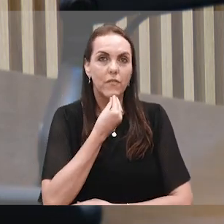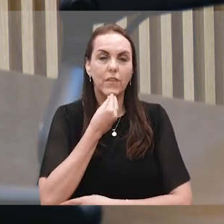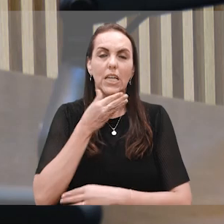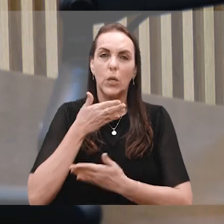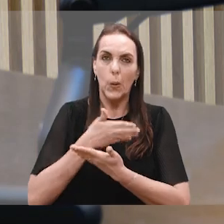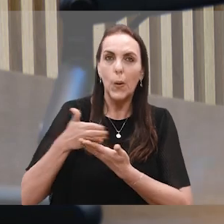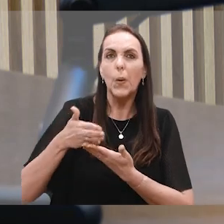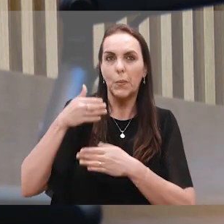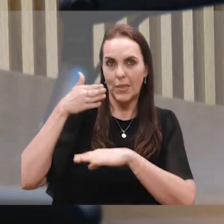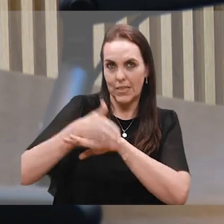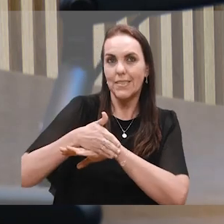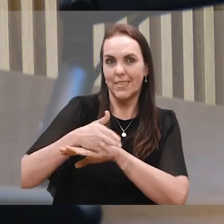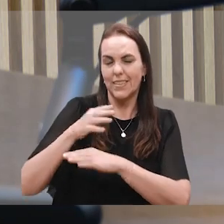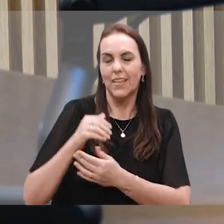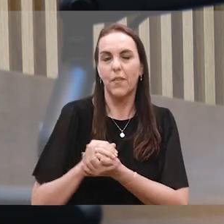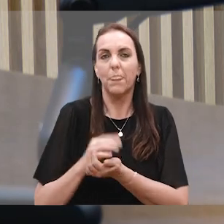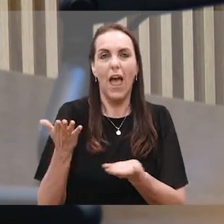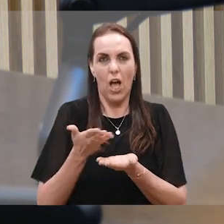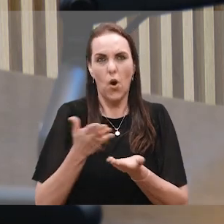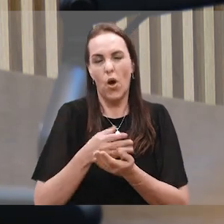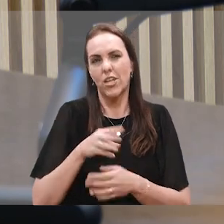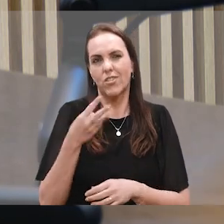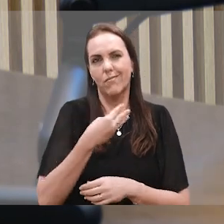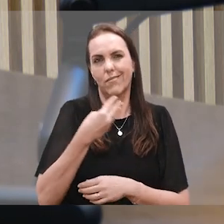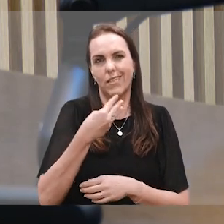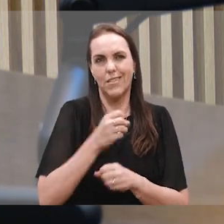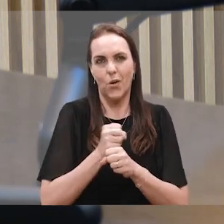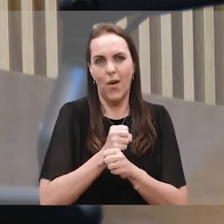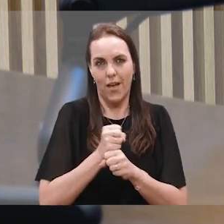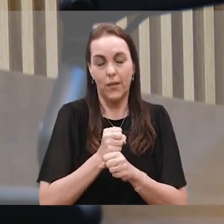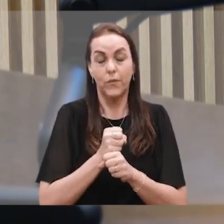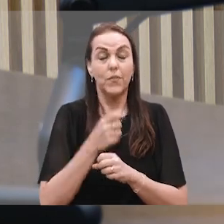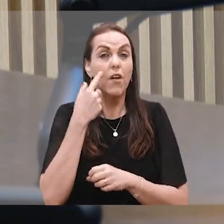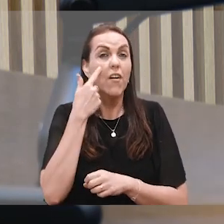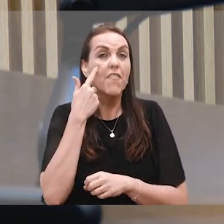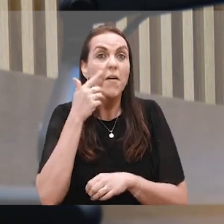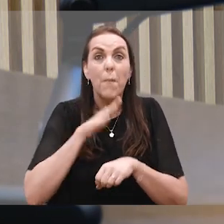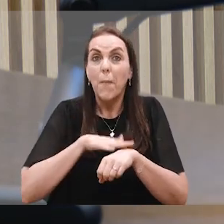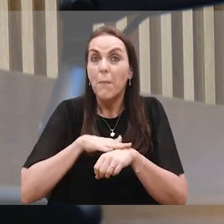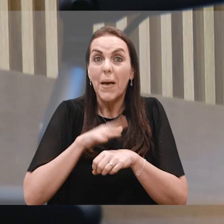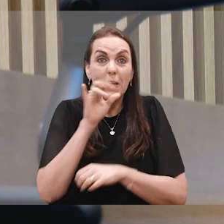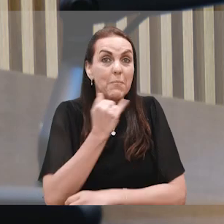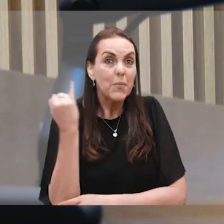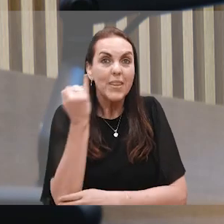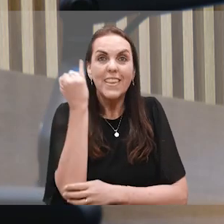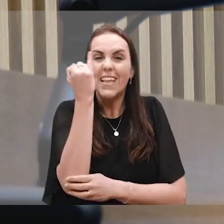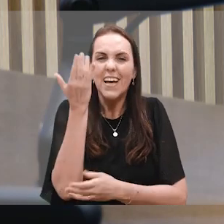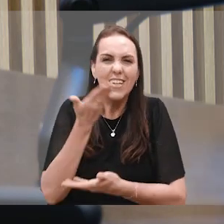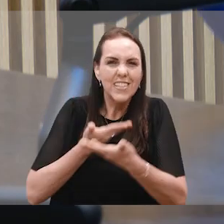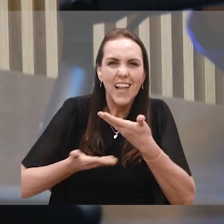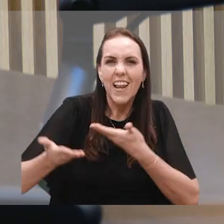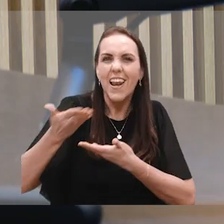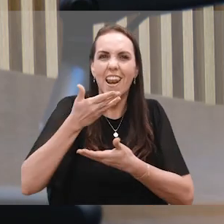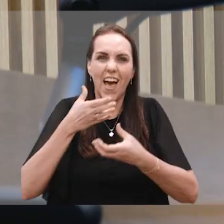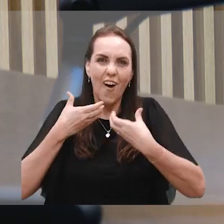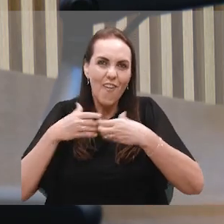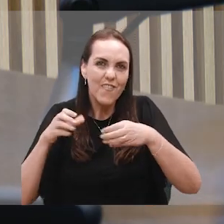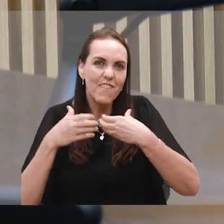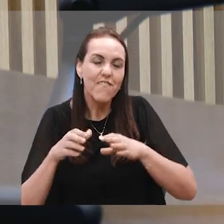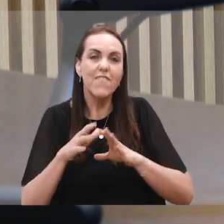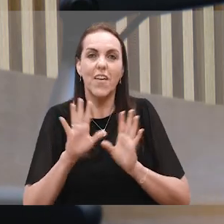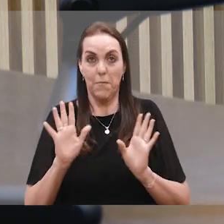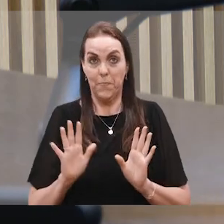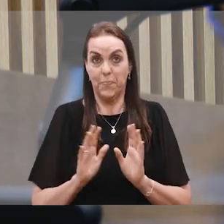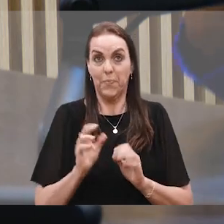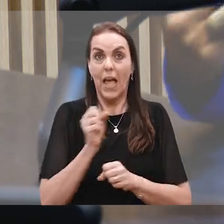entrar na universidade, agora já está no 3º ano, eu dizia para ele, tu vai ver como o momento da universidade é um dos momentos mais importantes da socialização,